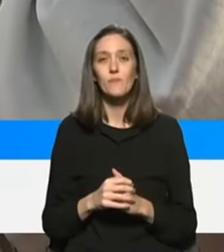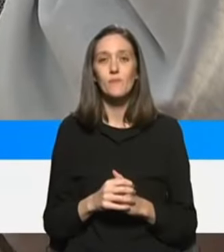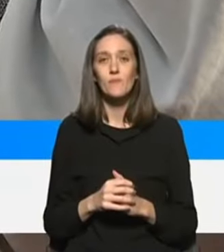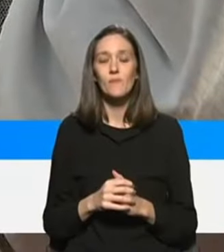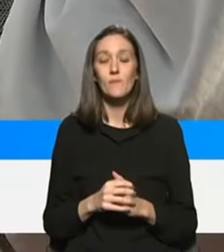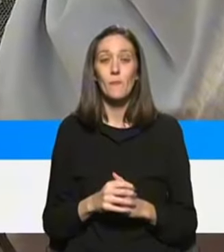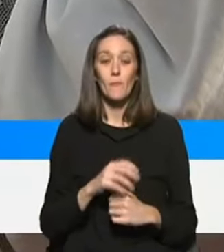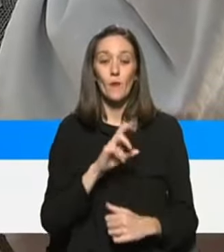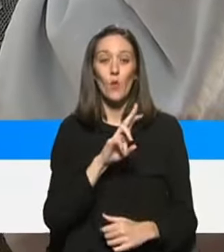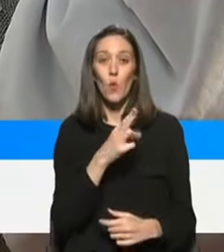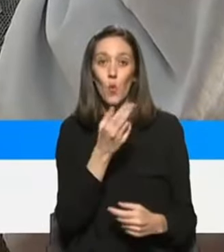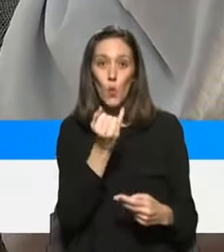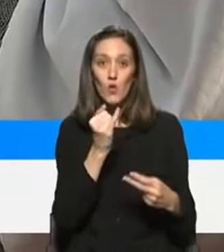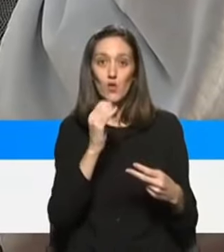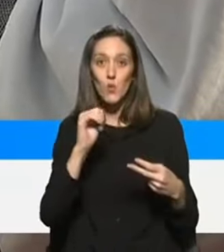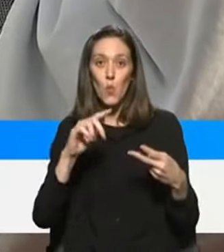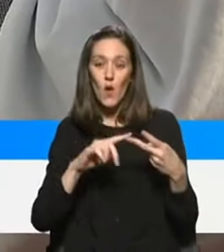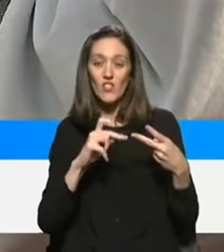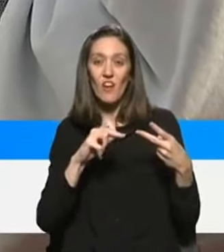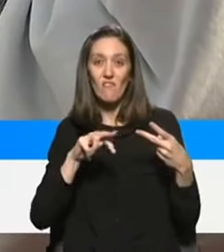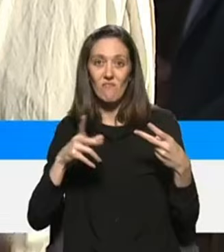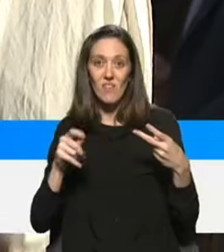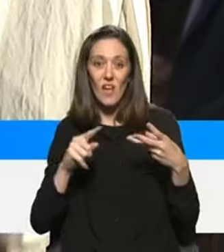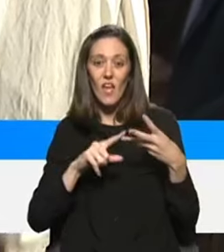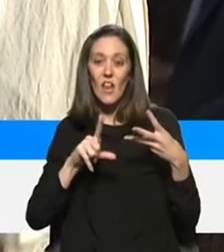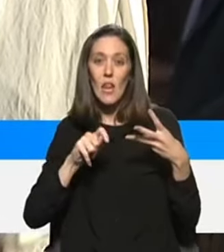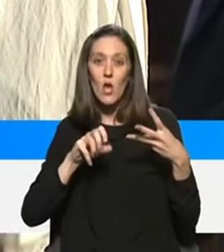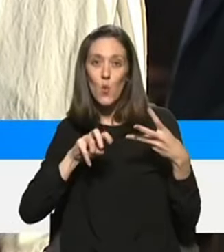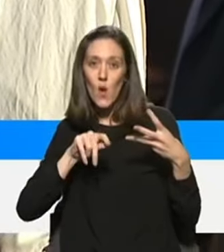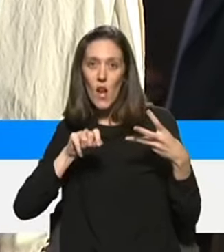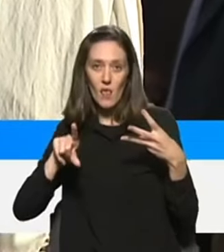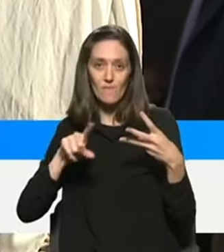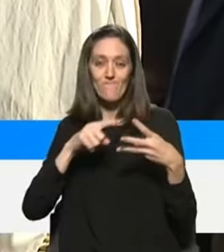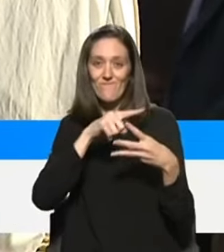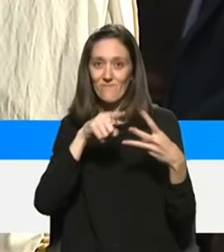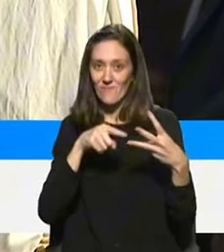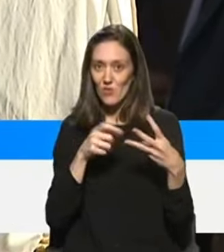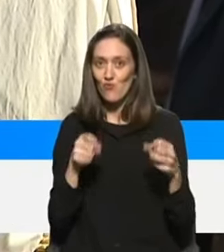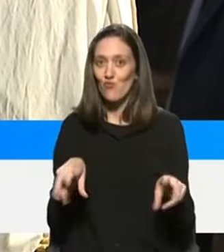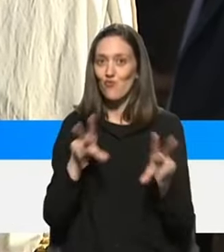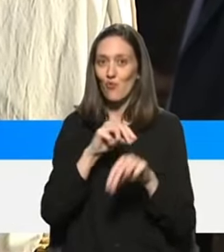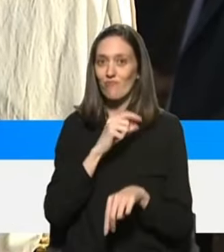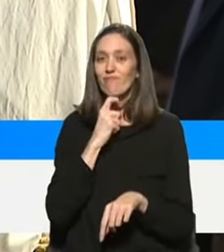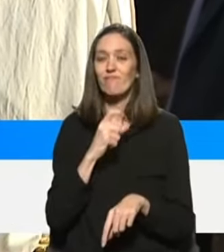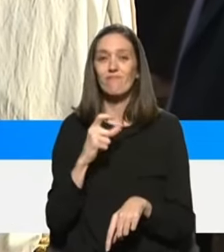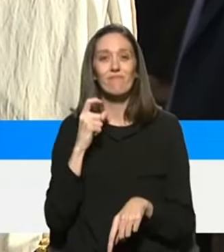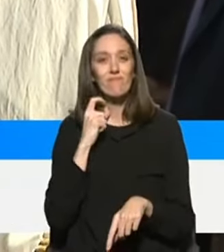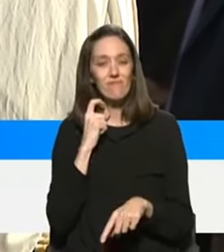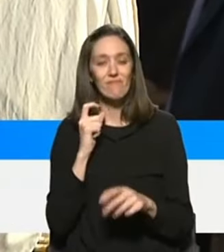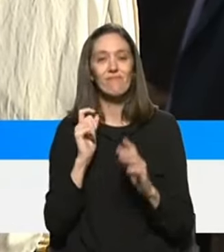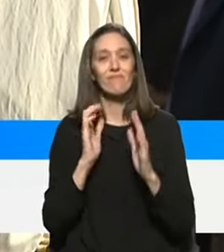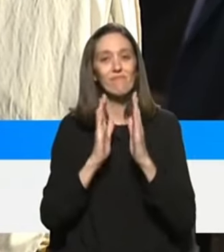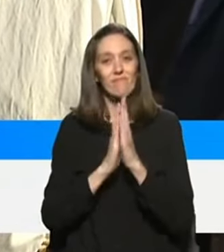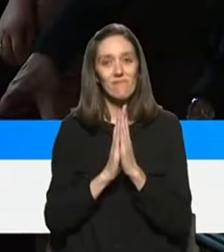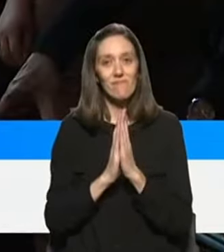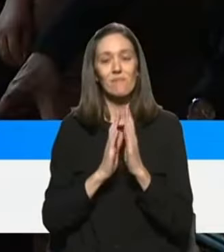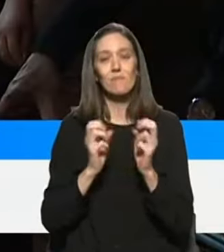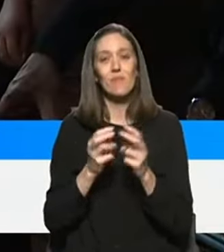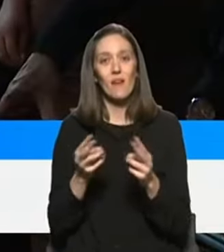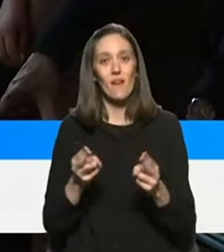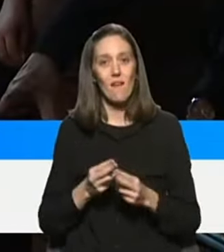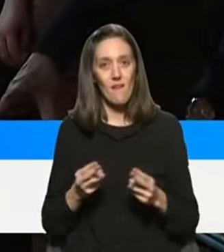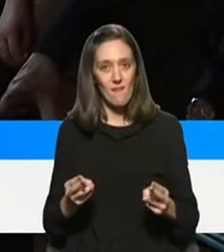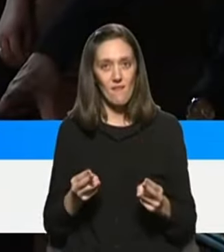Rui Soares, André Furtado e Lionel Vieira são eles os novos sacerdotes da Diocese de Angra. É